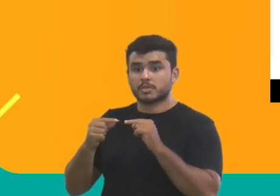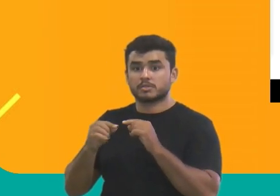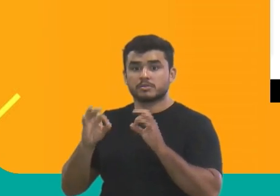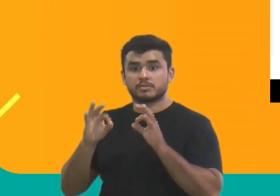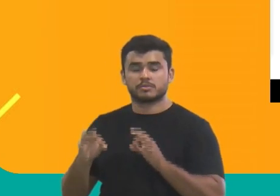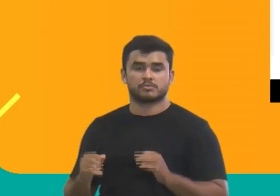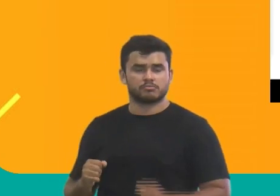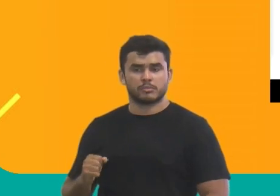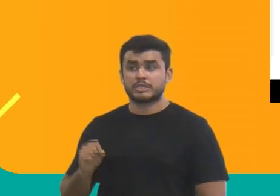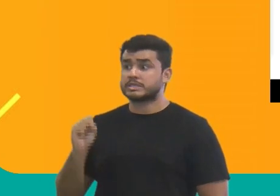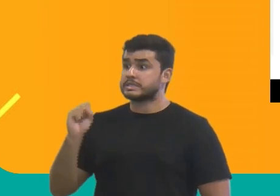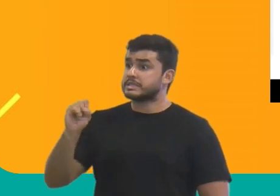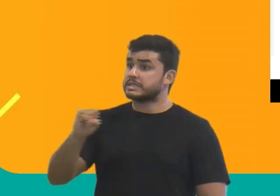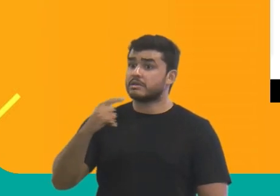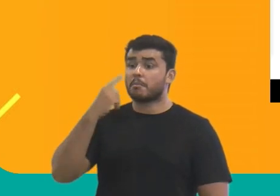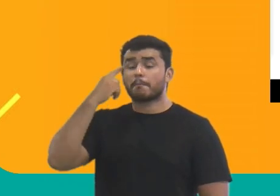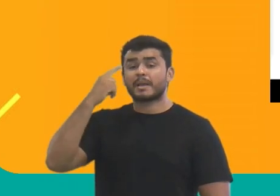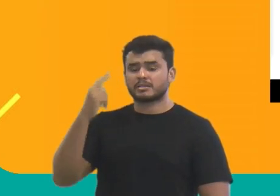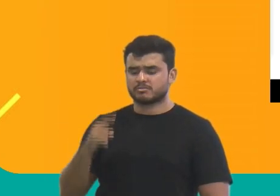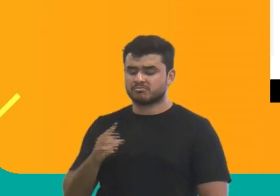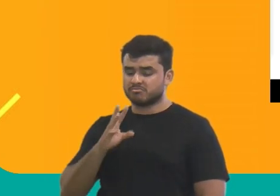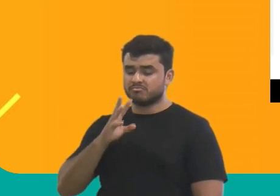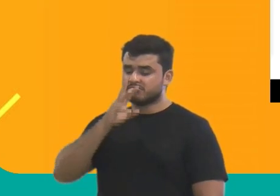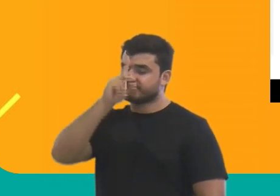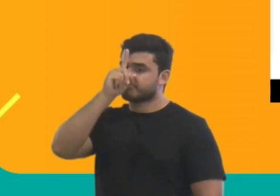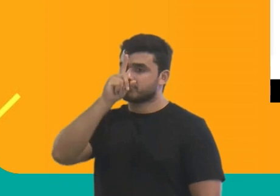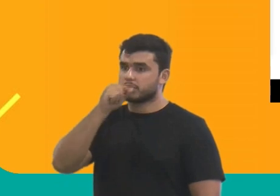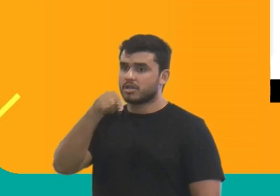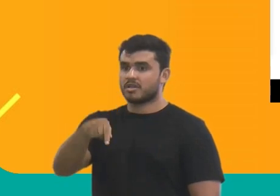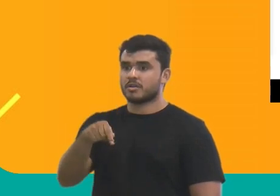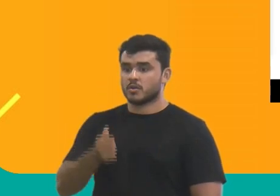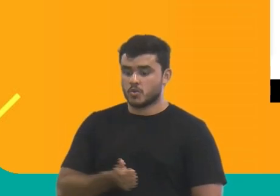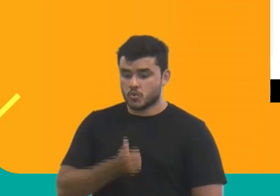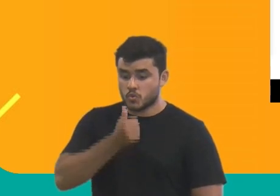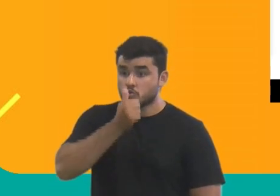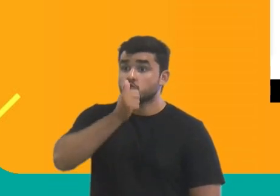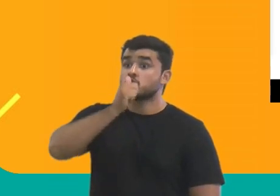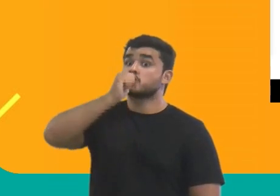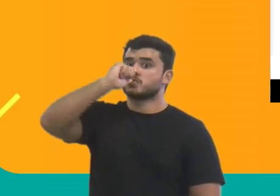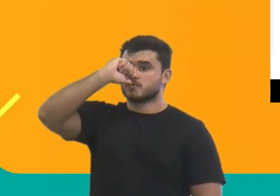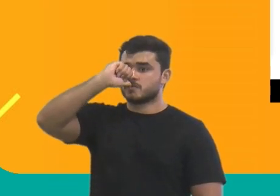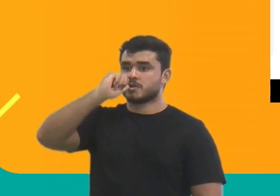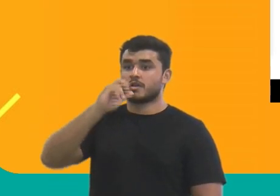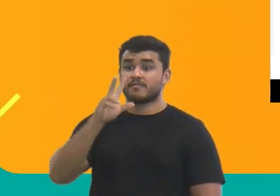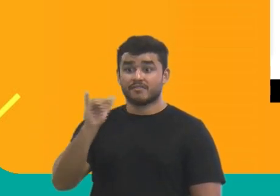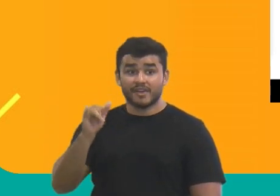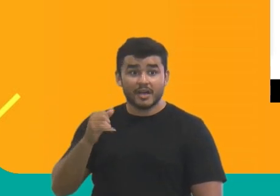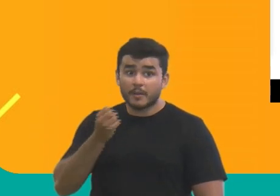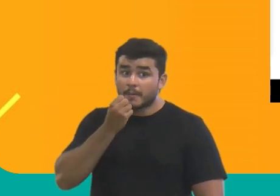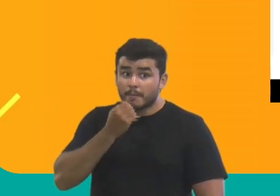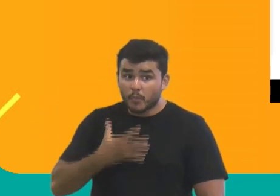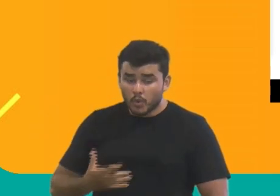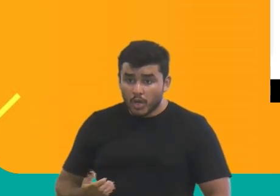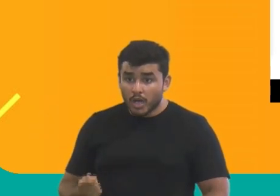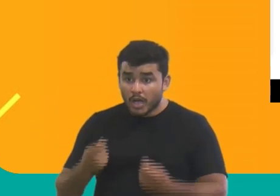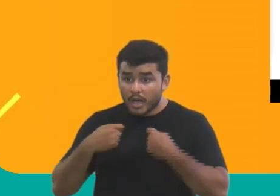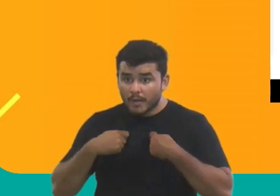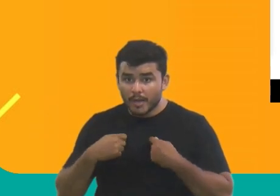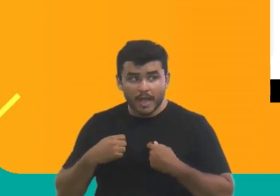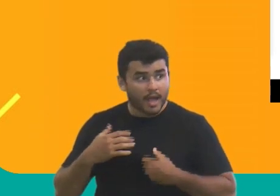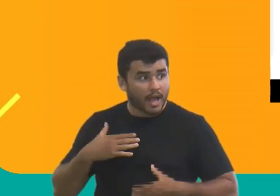Porque se ele não tiver uma concentração similar, ao invés de eu conseguir reidratar a minha colega que está desidratada, eu